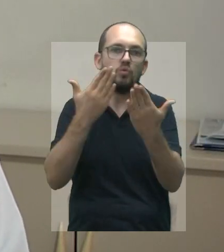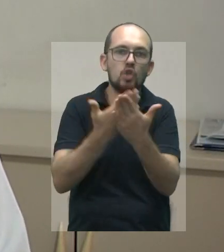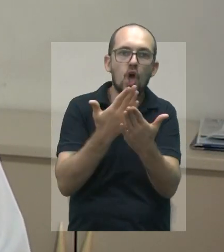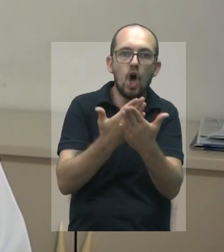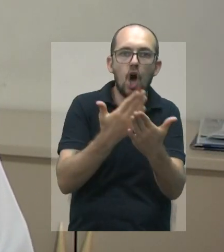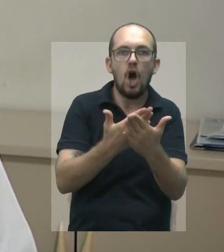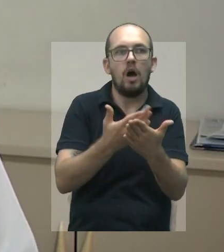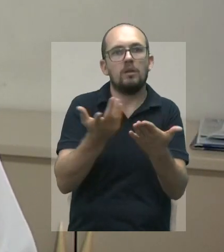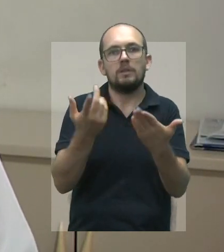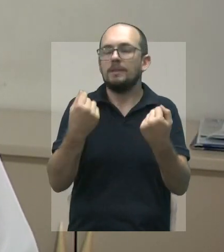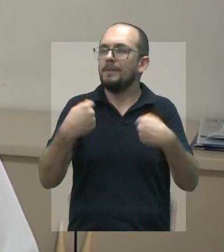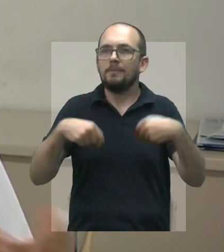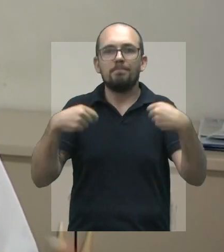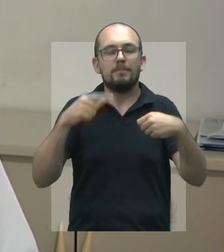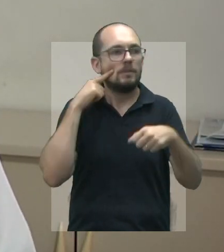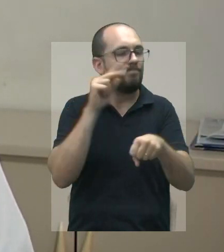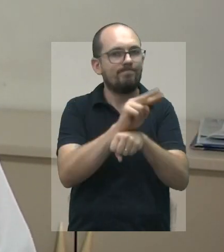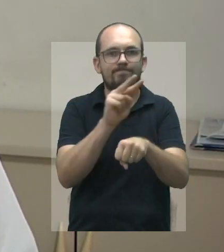escolas,